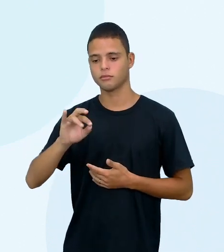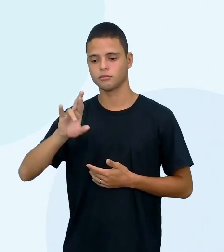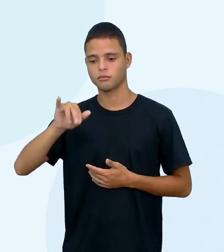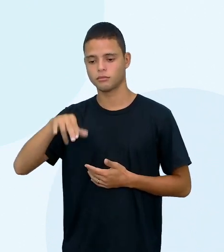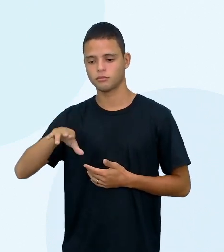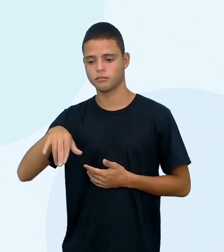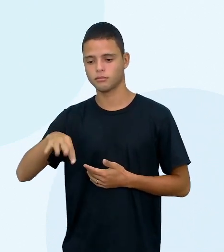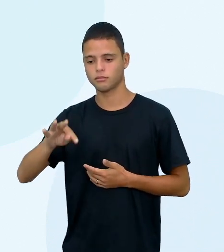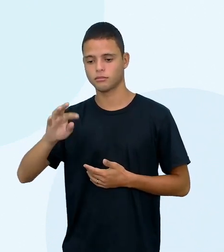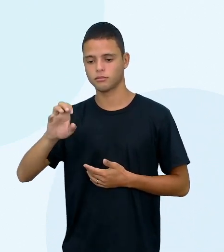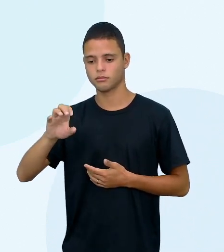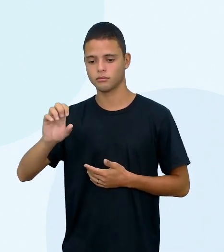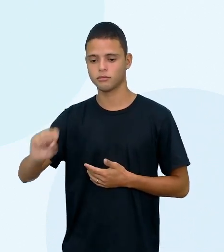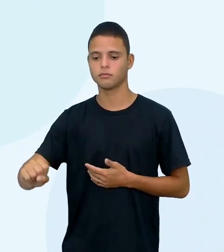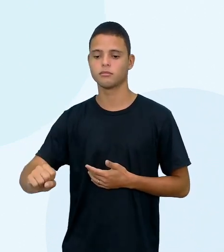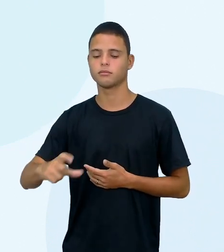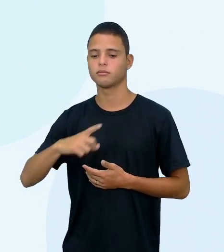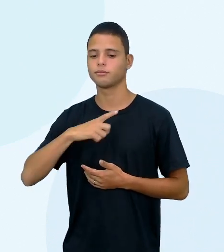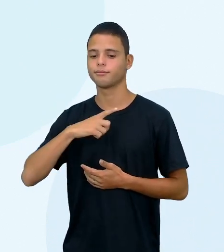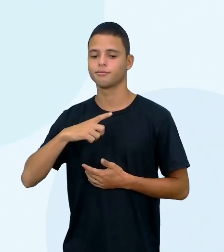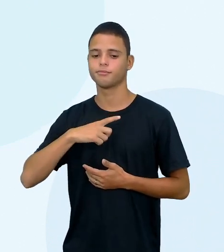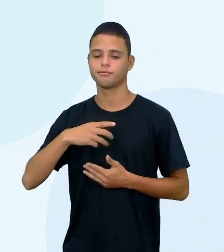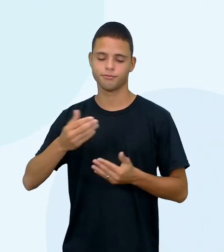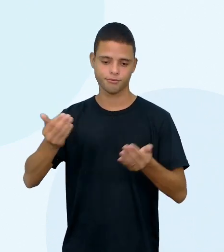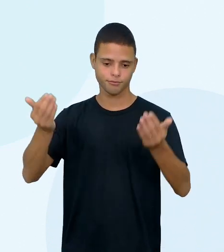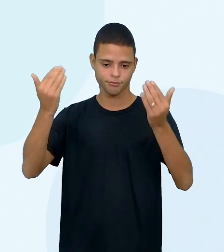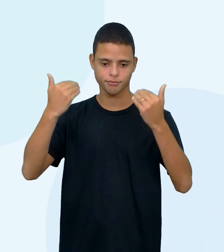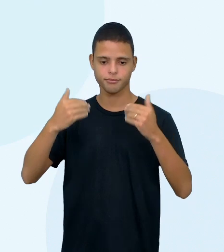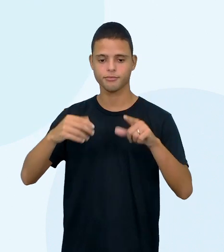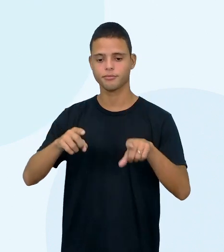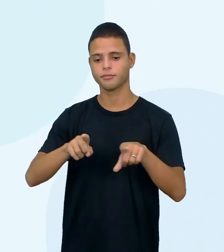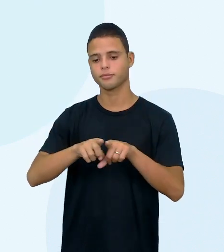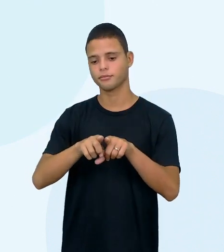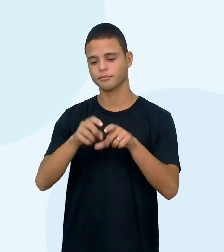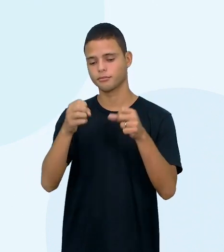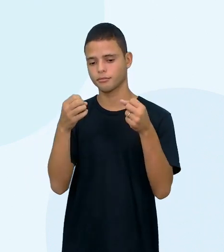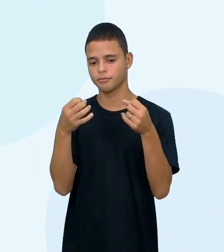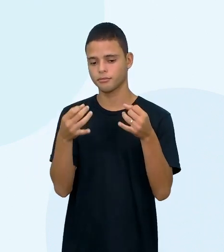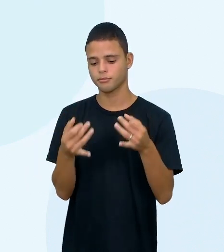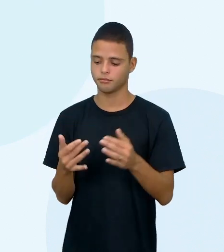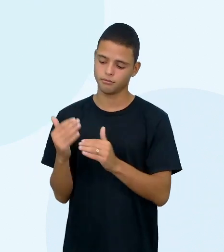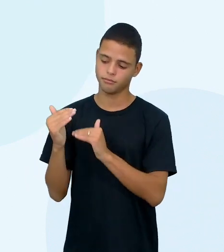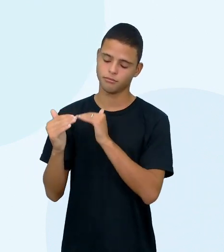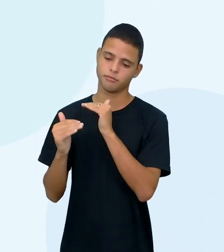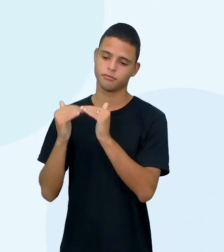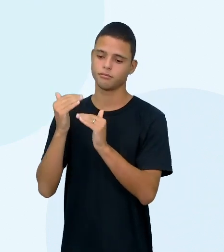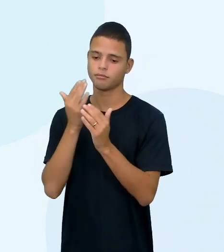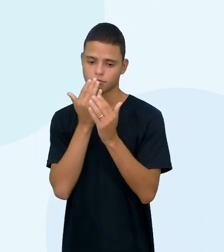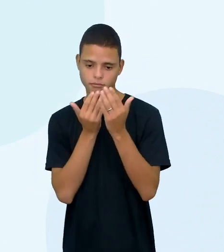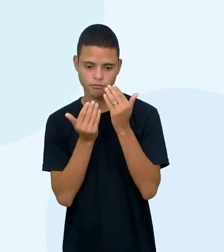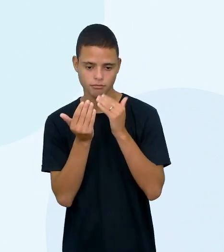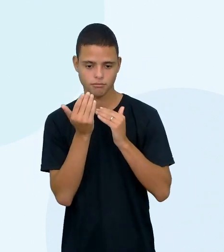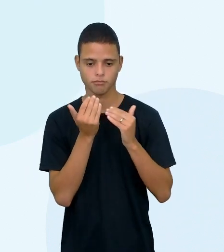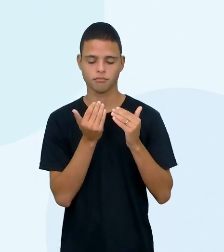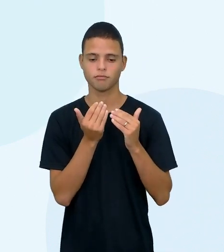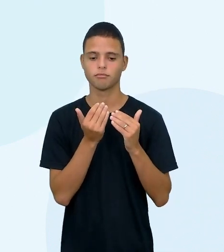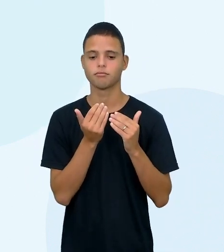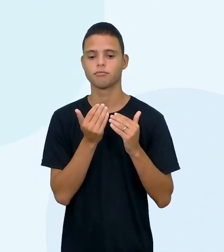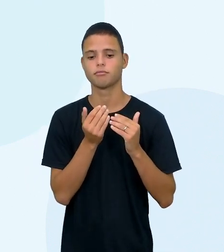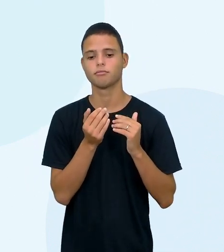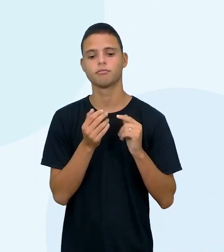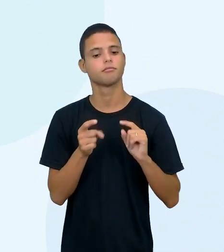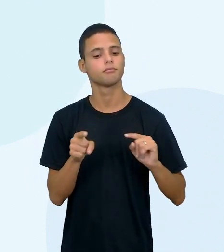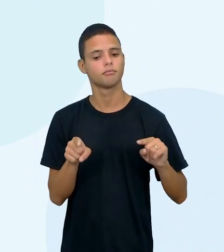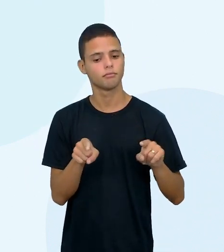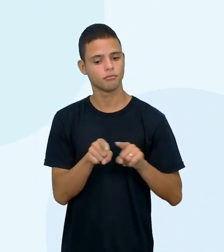estavam presentes aí nos nossos tecidos. E também a gente falou a respeito aí da evolução da alimentação, sem também